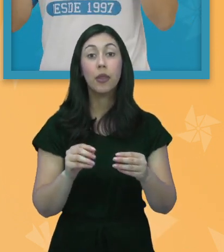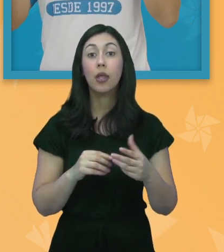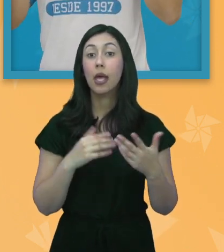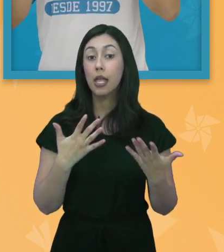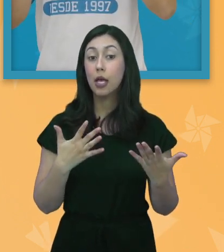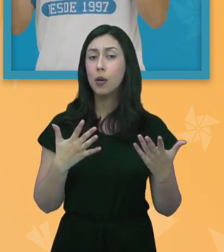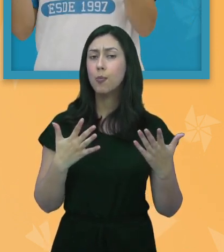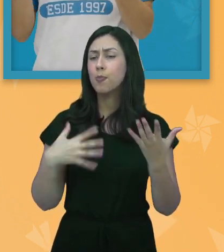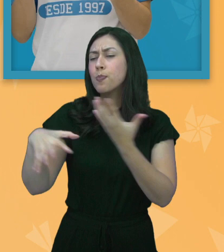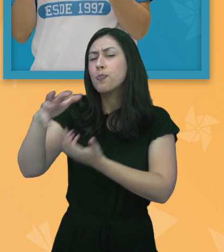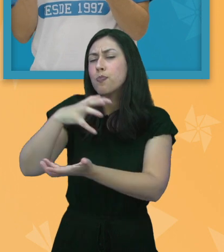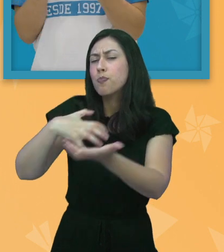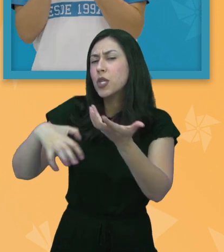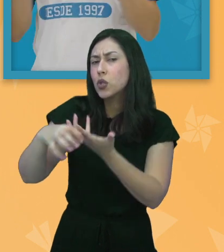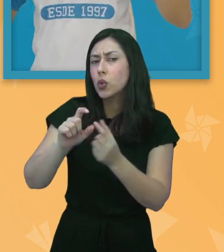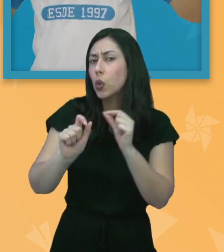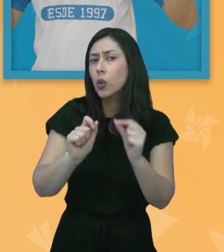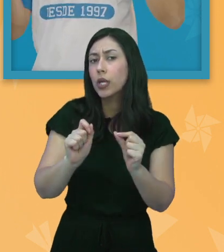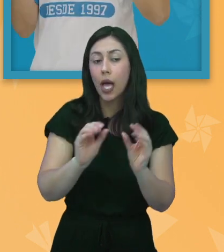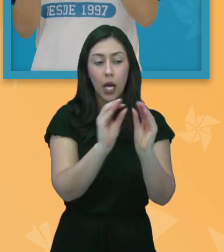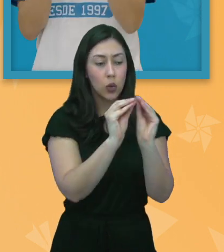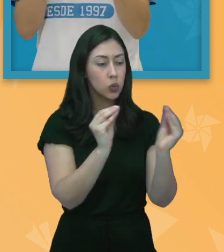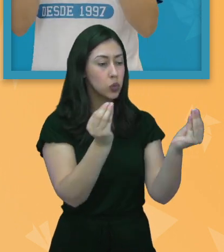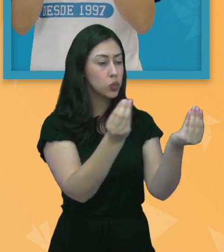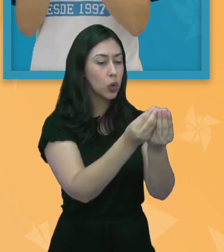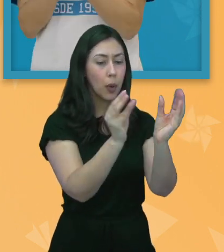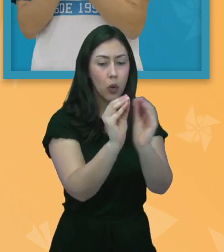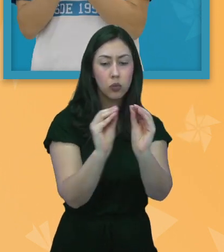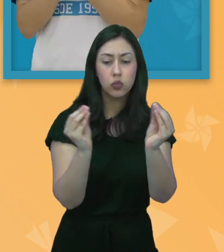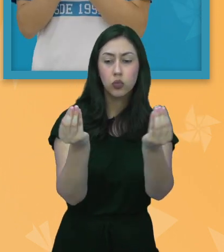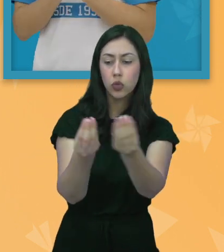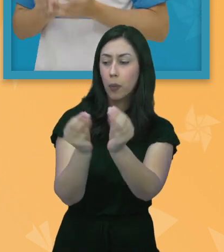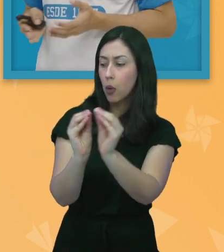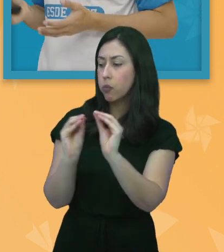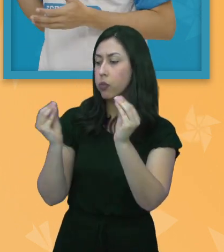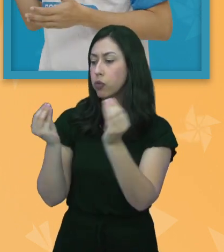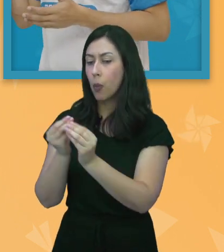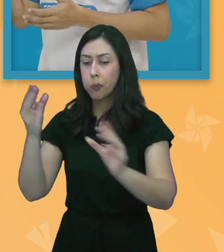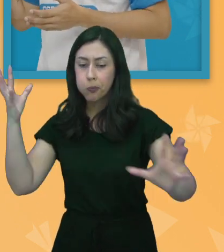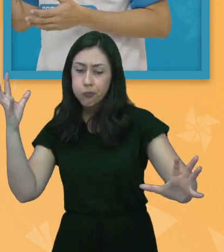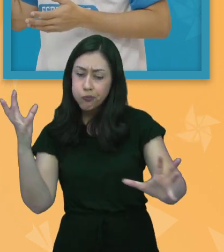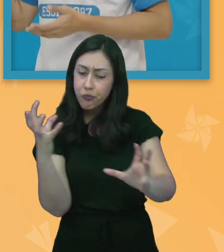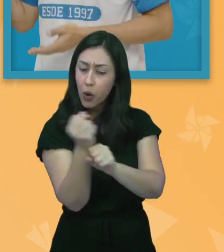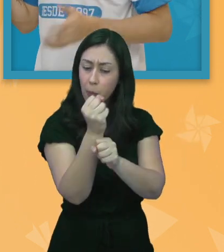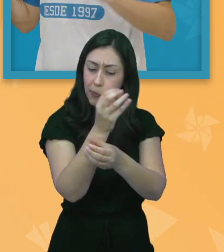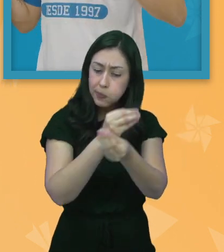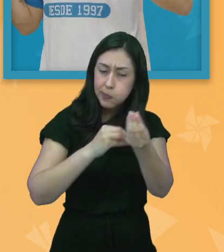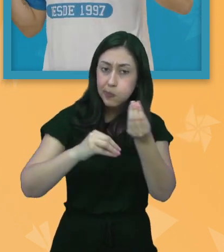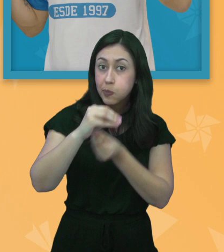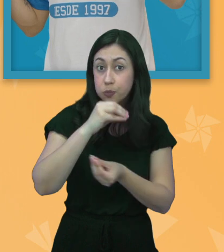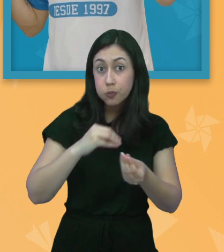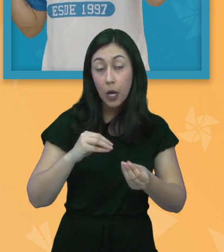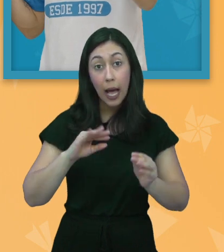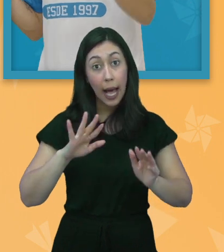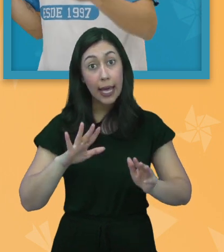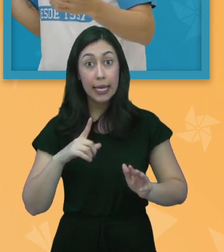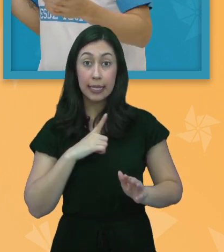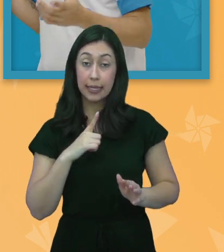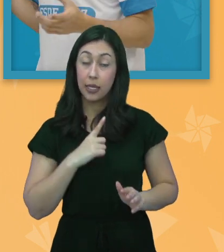misturas é quando é um conjunto de substâncias puras ali formando um sistema, na qual a gente consegue diferenciar entre